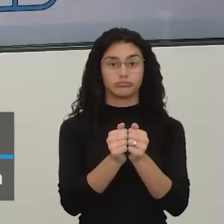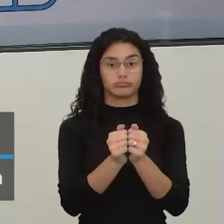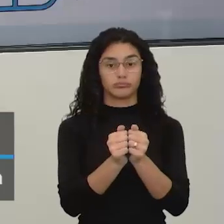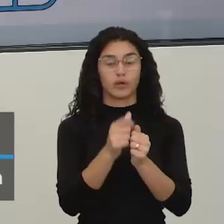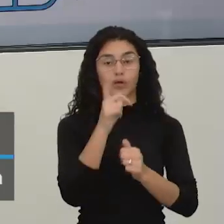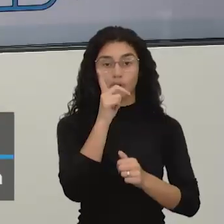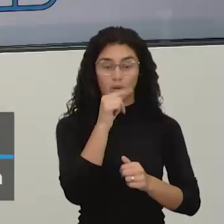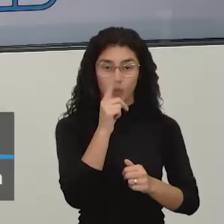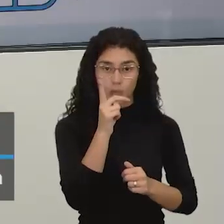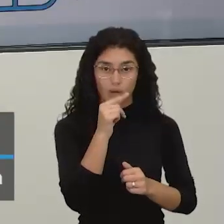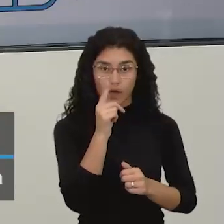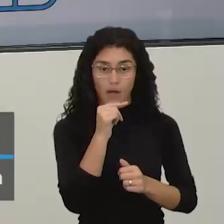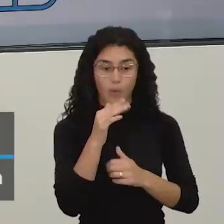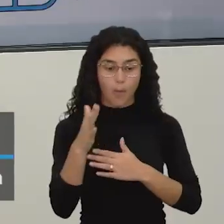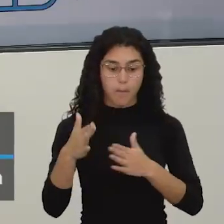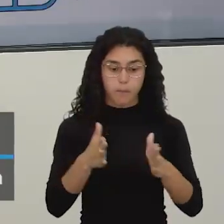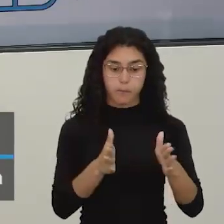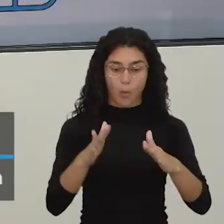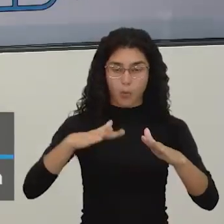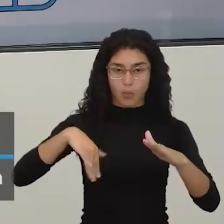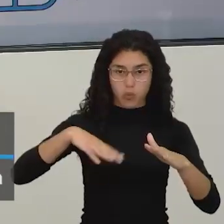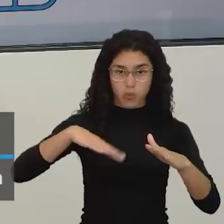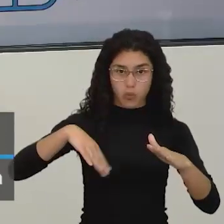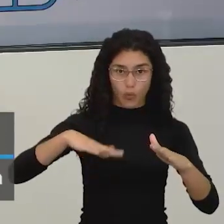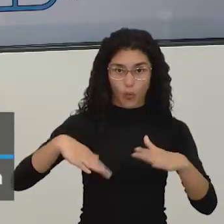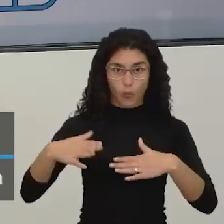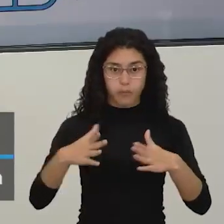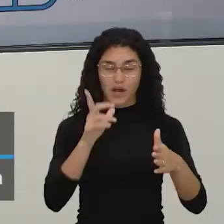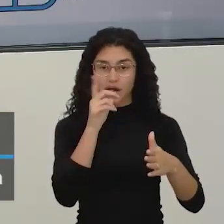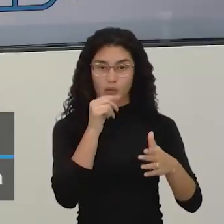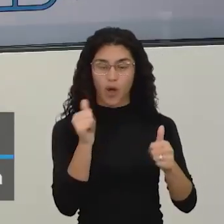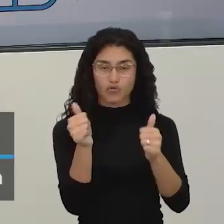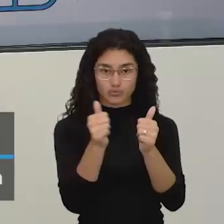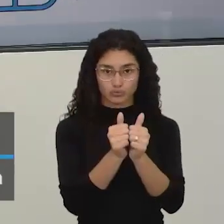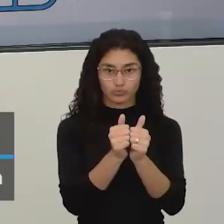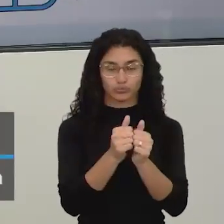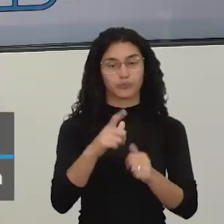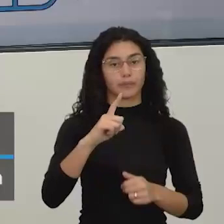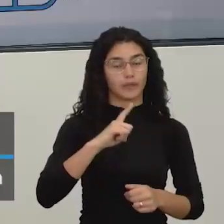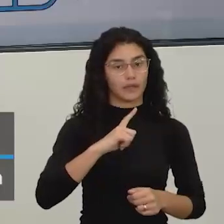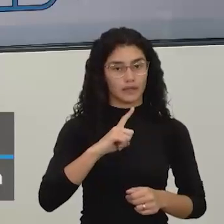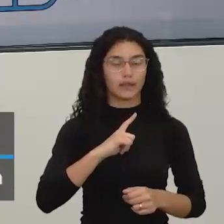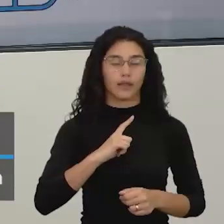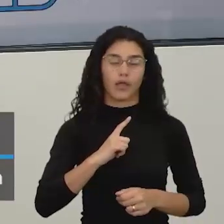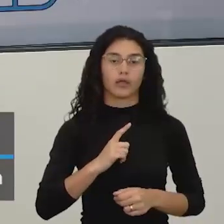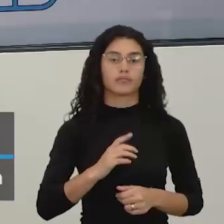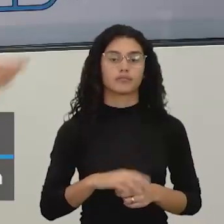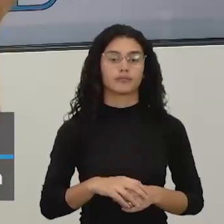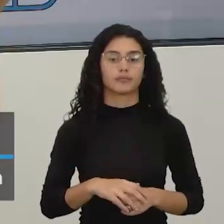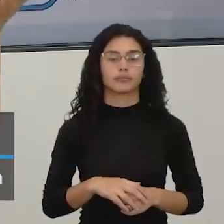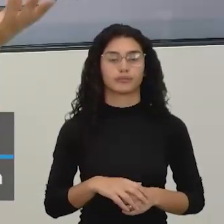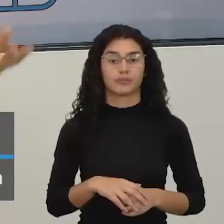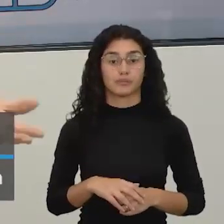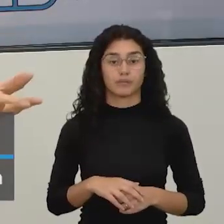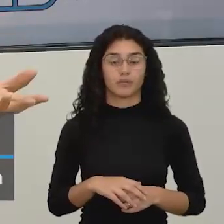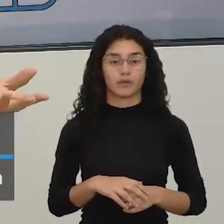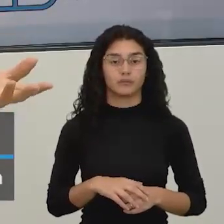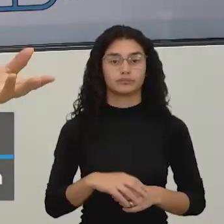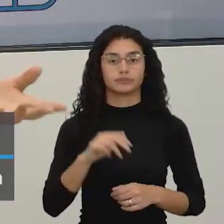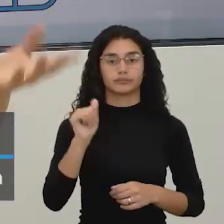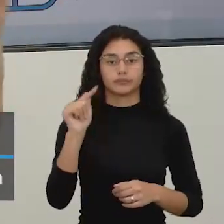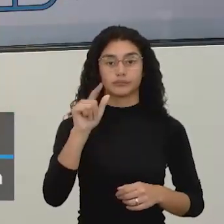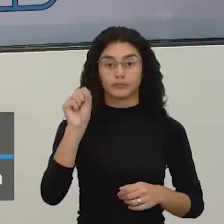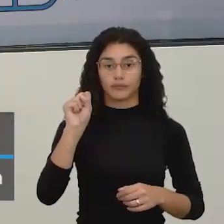a água dos oceanos, onde eu teria ali os compostos inorgânicos, e aí eu teria os gases